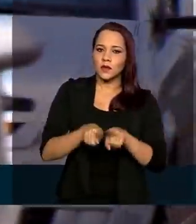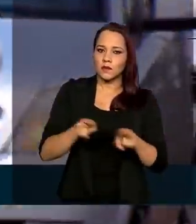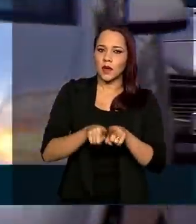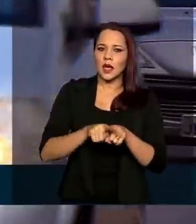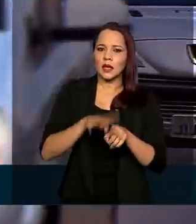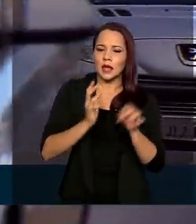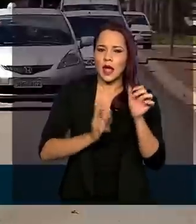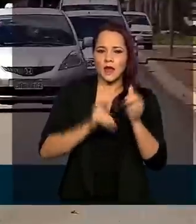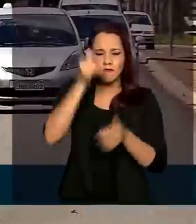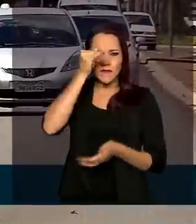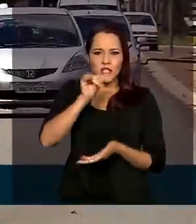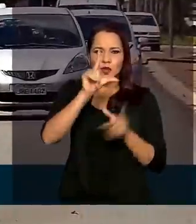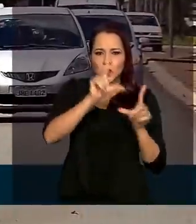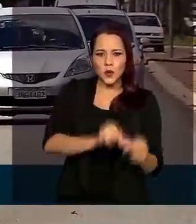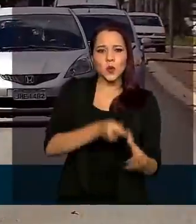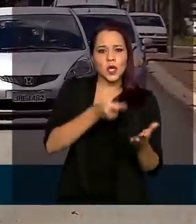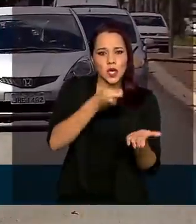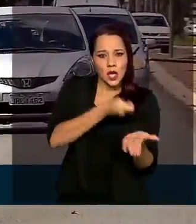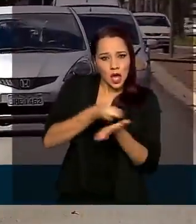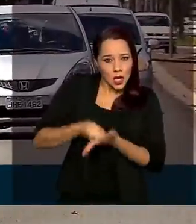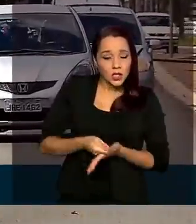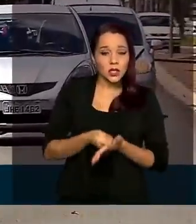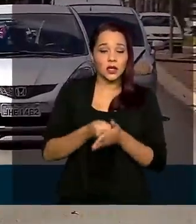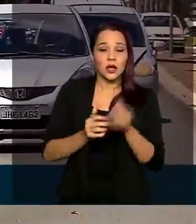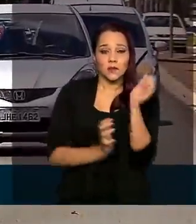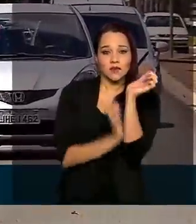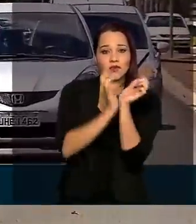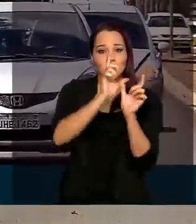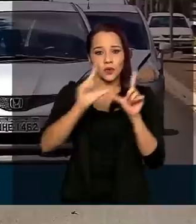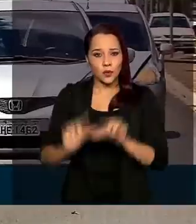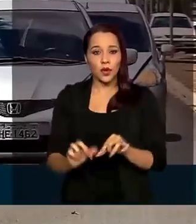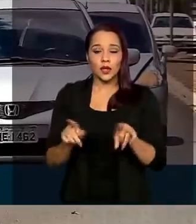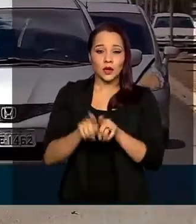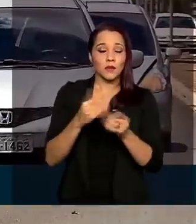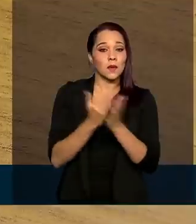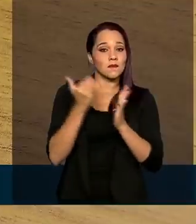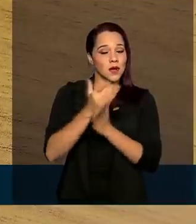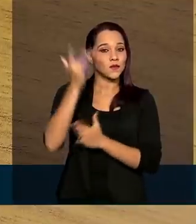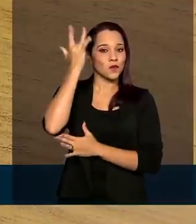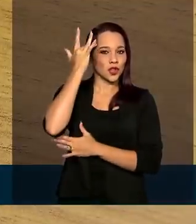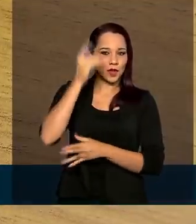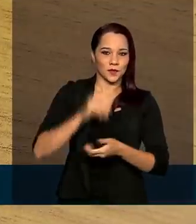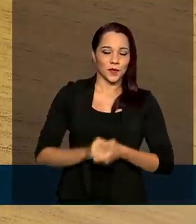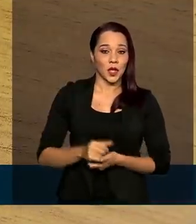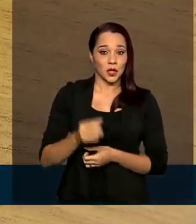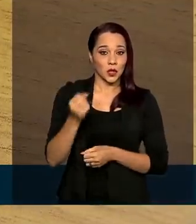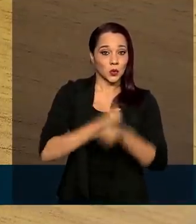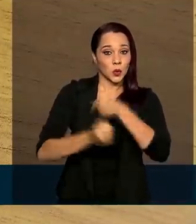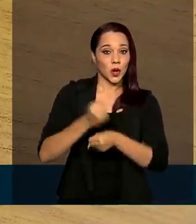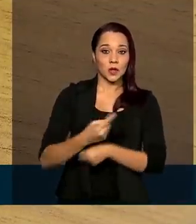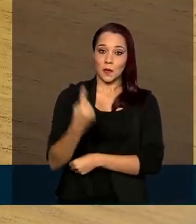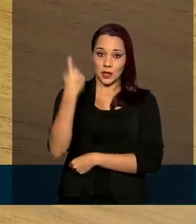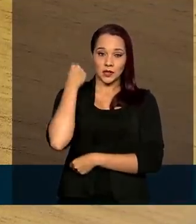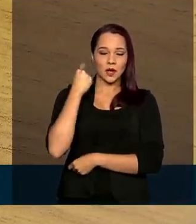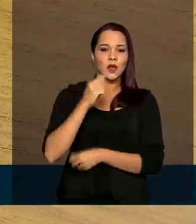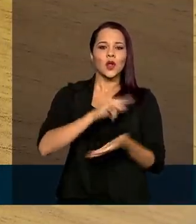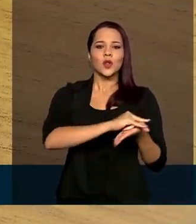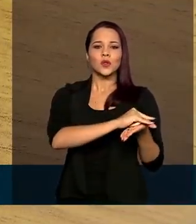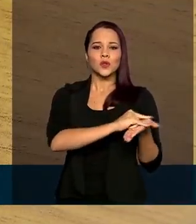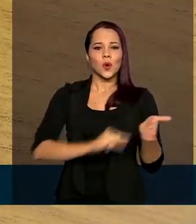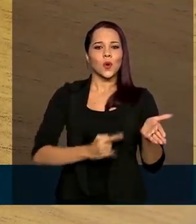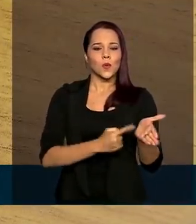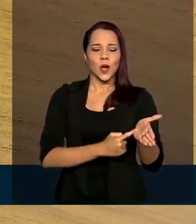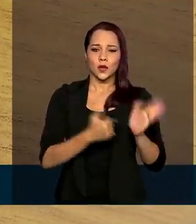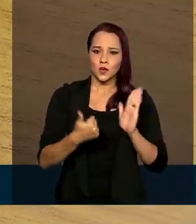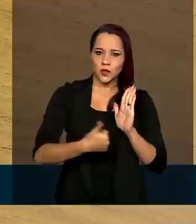desburocratização e vem promovendo a modernização dos serviços. Desde o ano passado, os documentos de